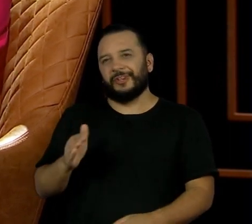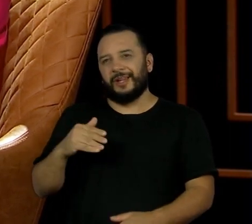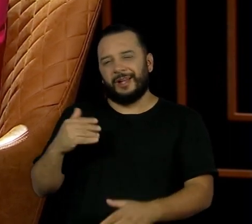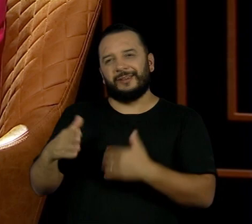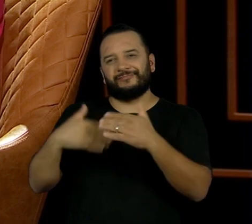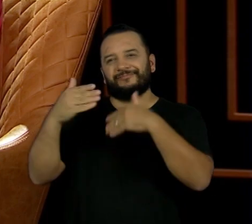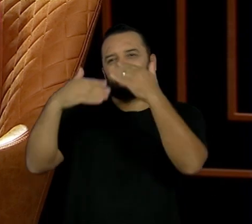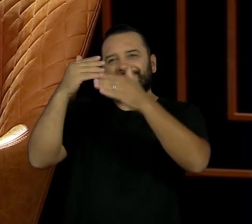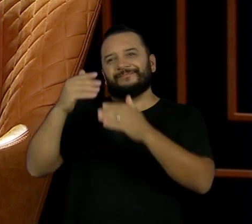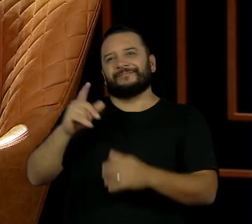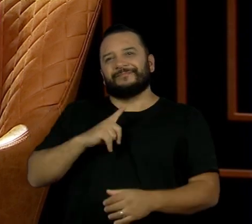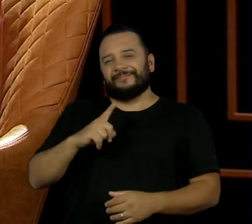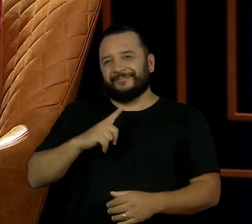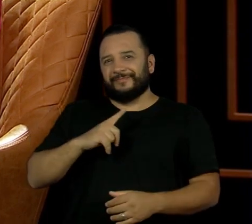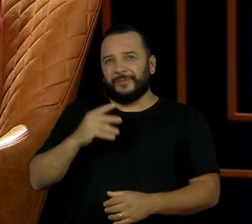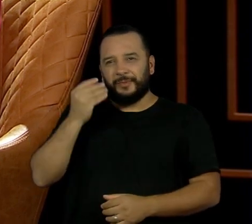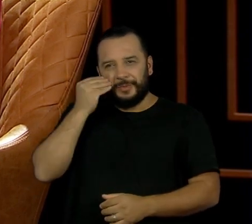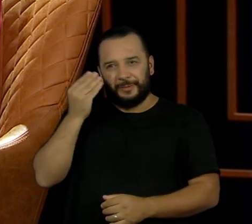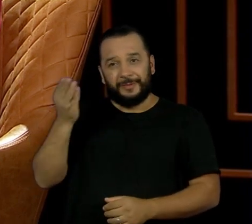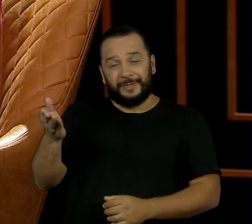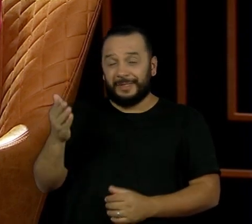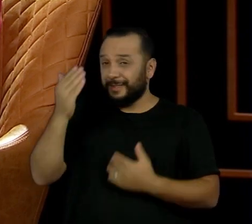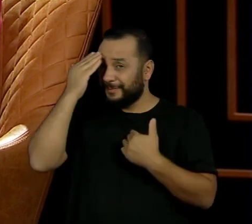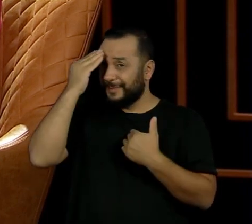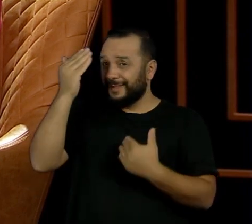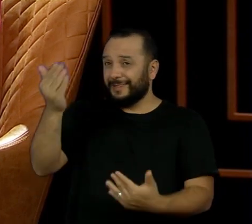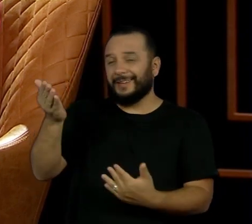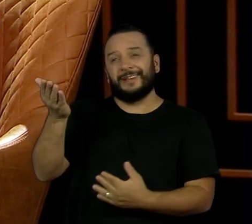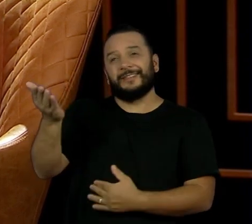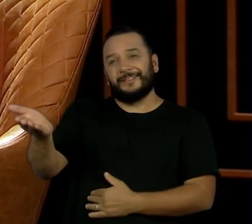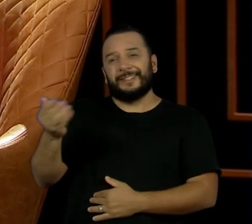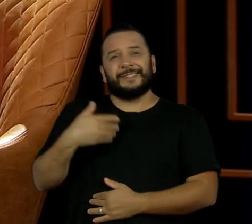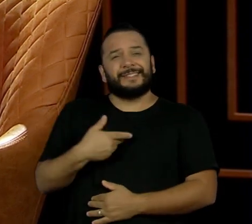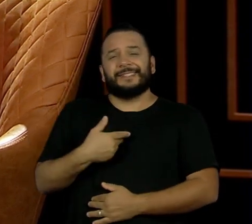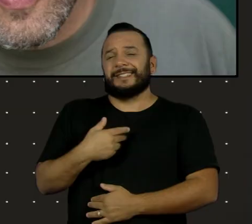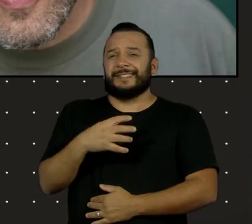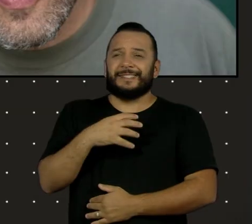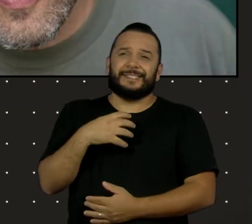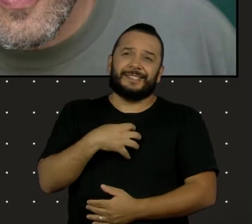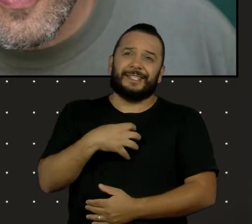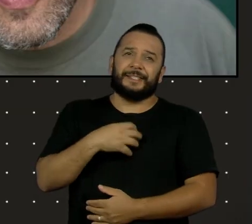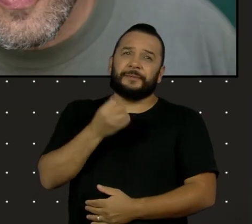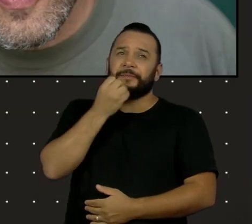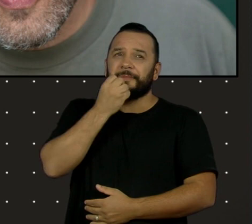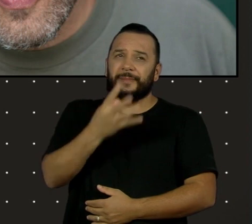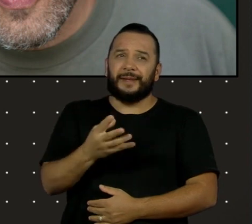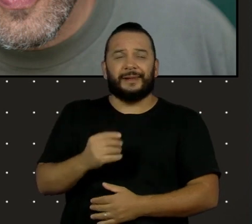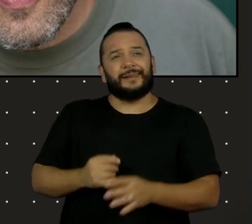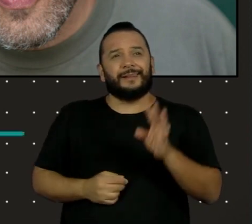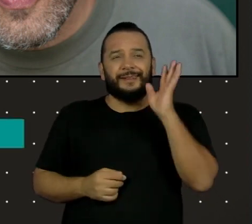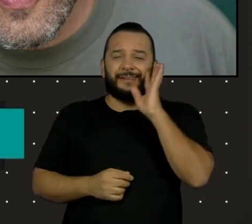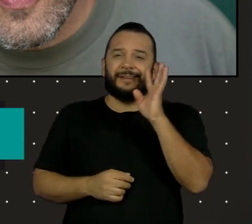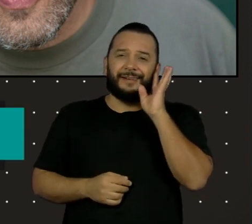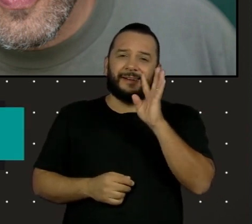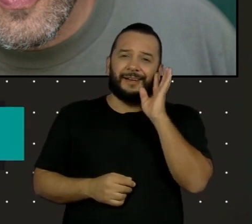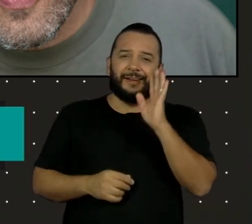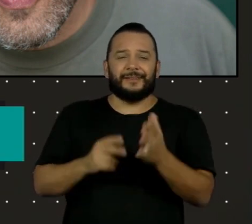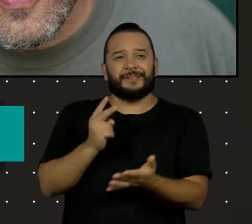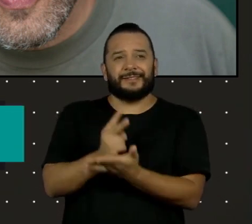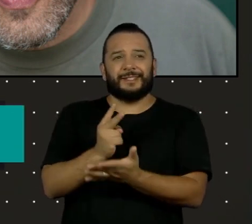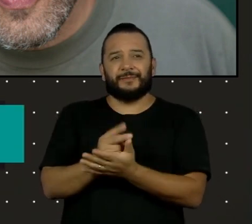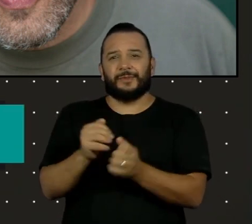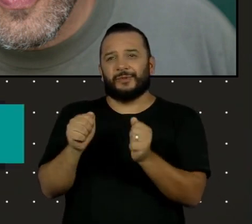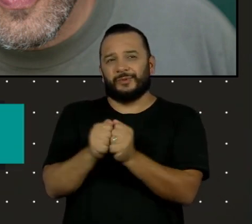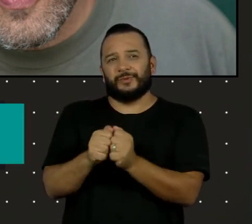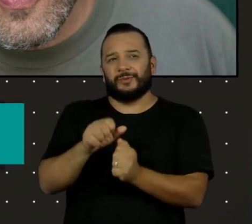beijo para você. Obrigada por esse astral. O Cookie é sempre um cara muito do bem, muito bacana. E ele, junto com o